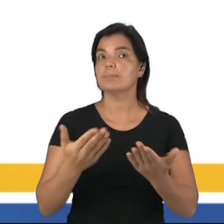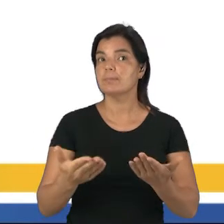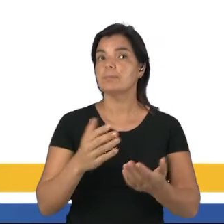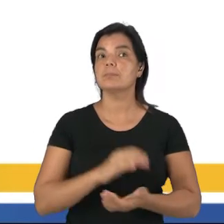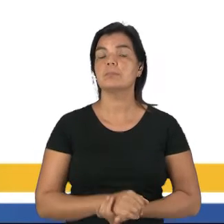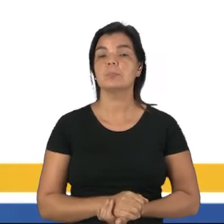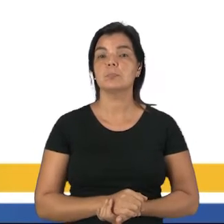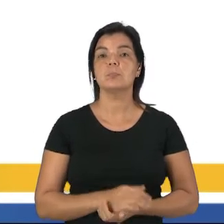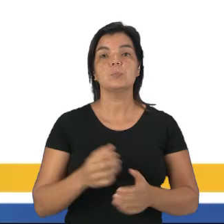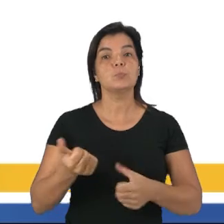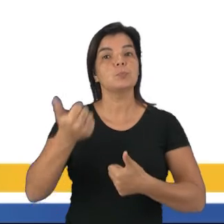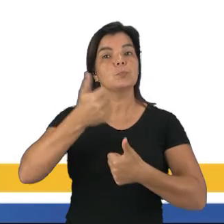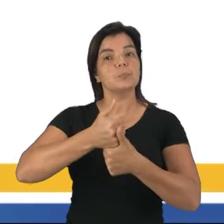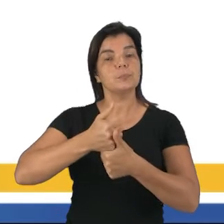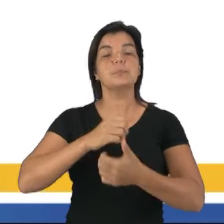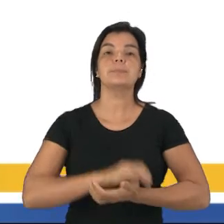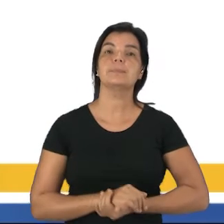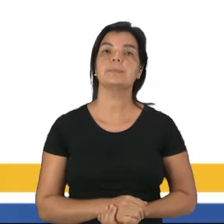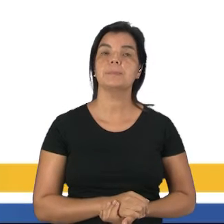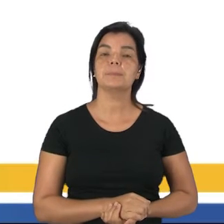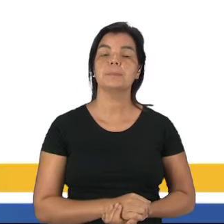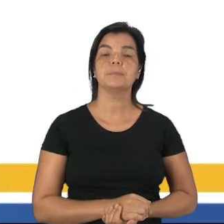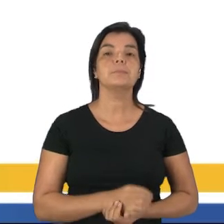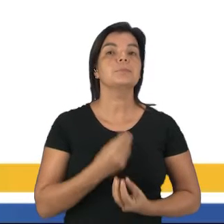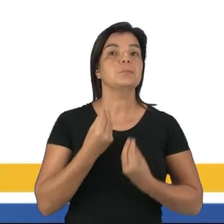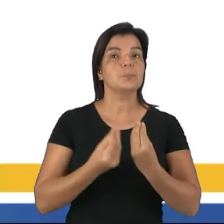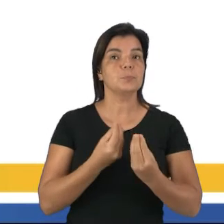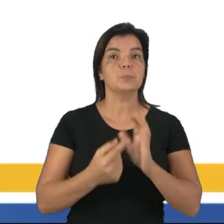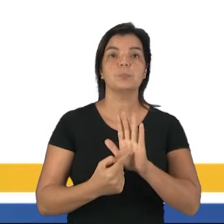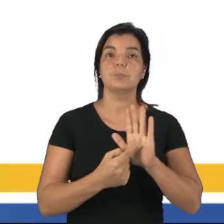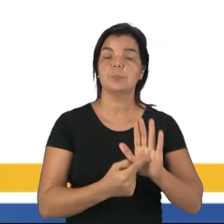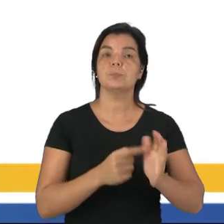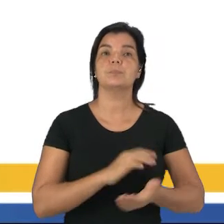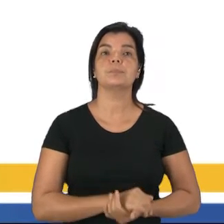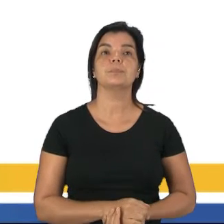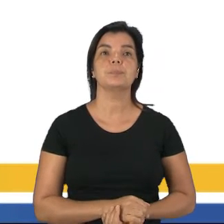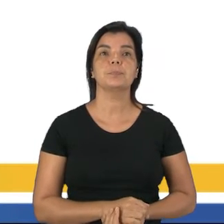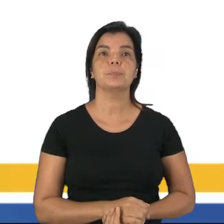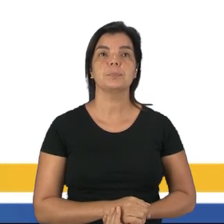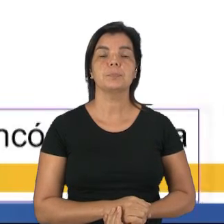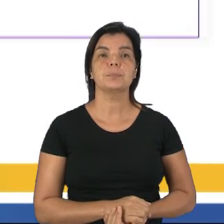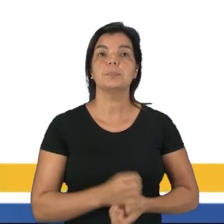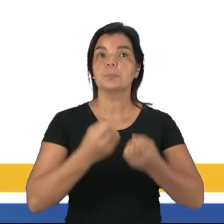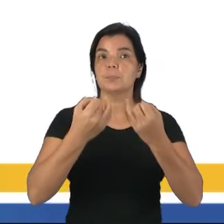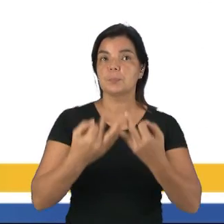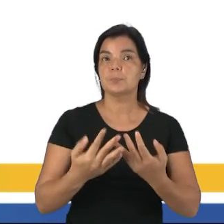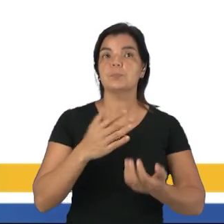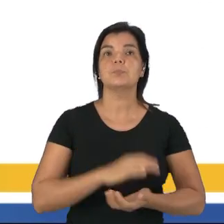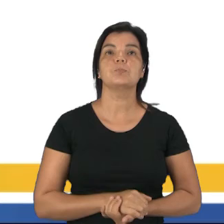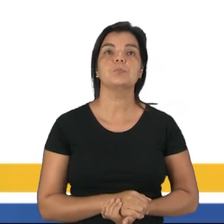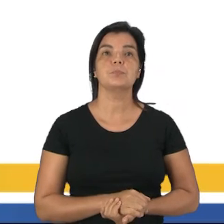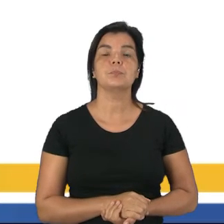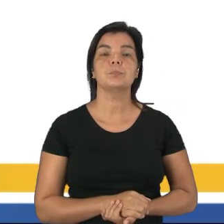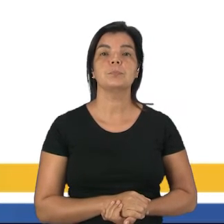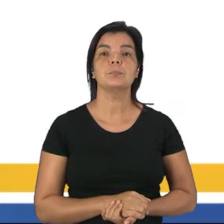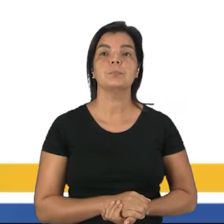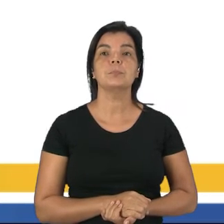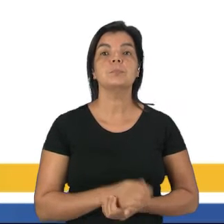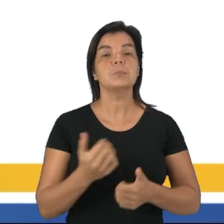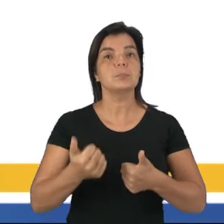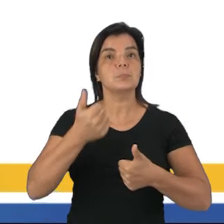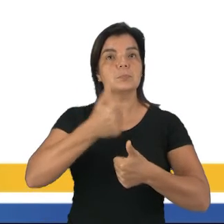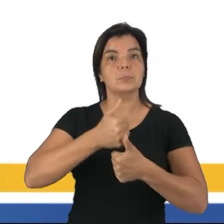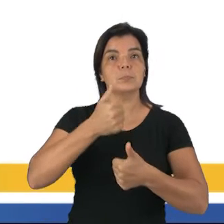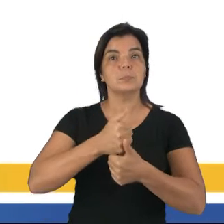vamos trabalhar com o método da substituição. Veja como é que eu vou representar isso. Novamente, olha, como eu expliquei lá anteriormente, o método